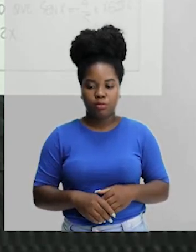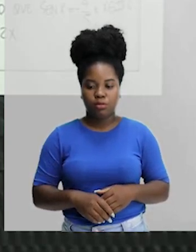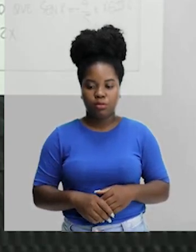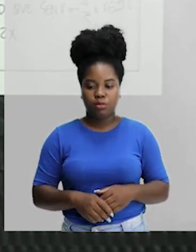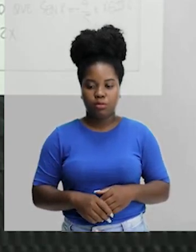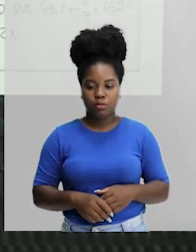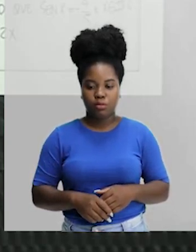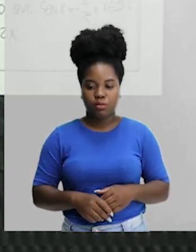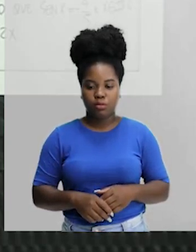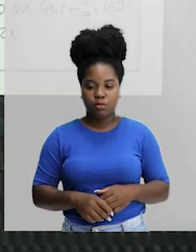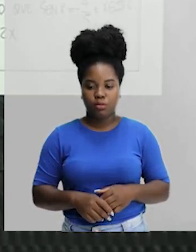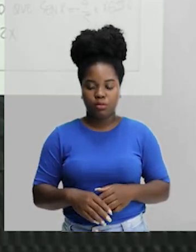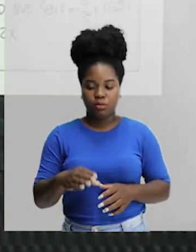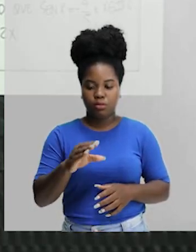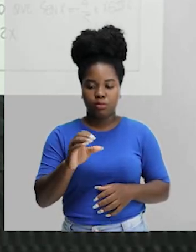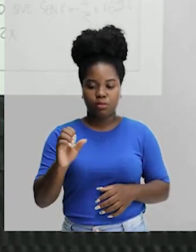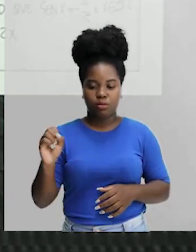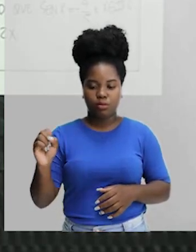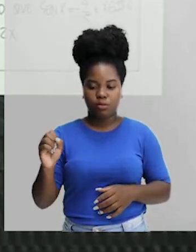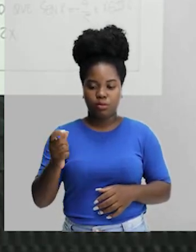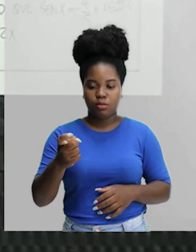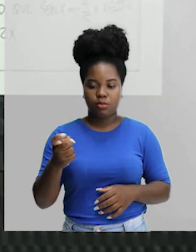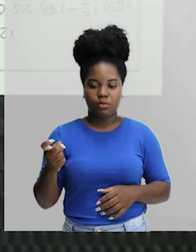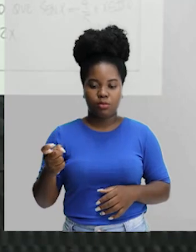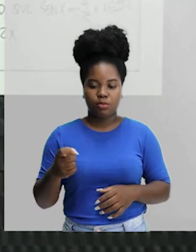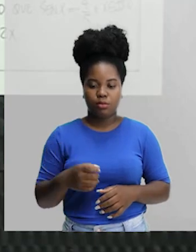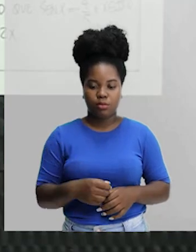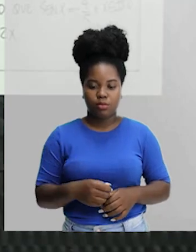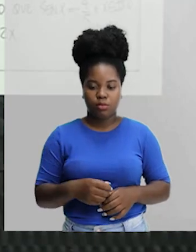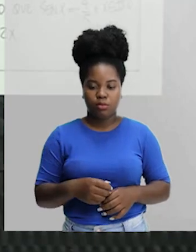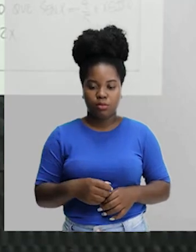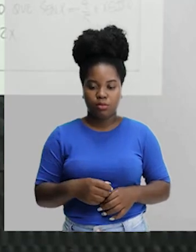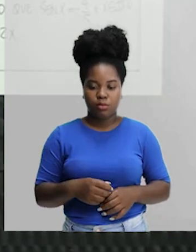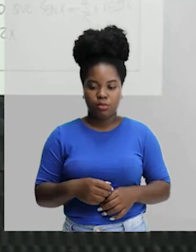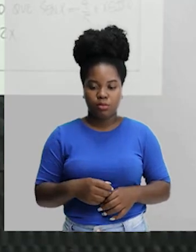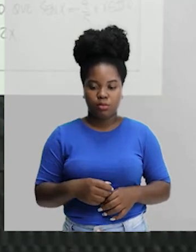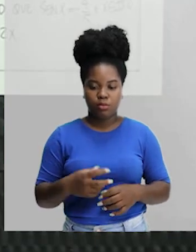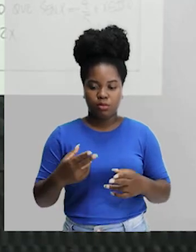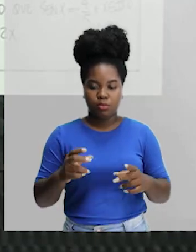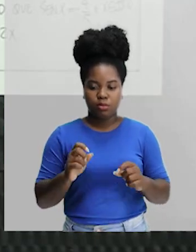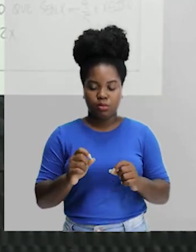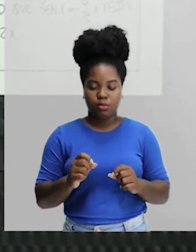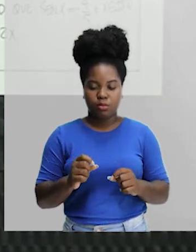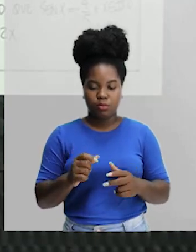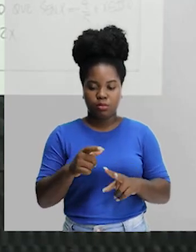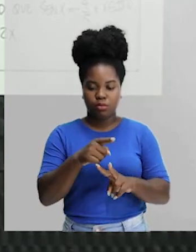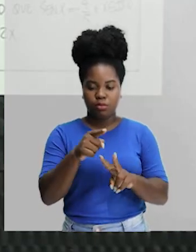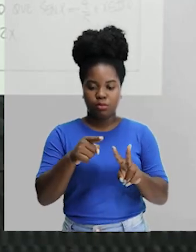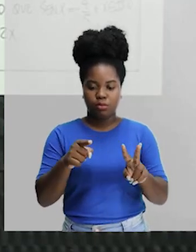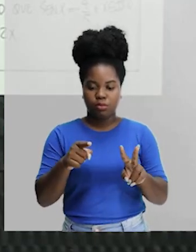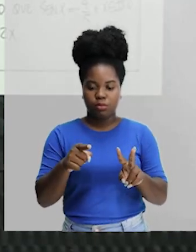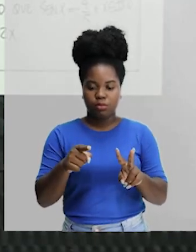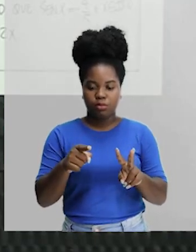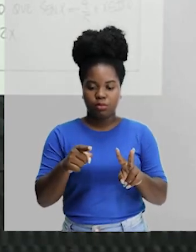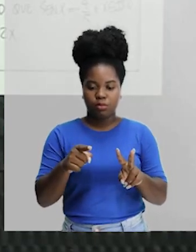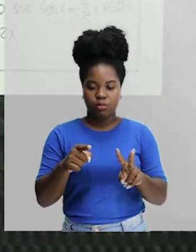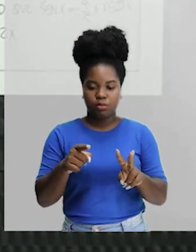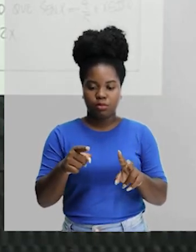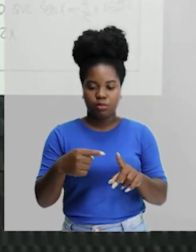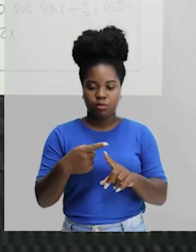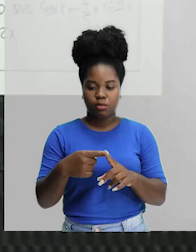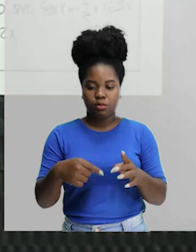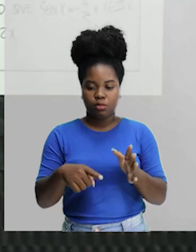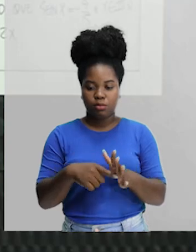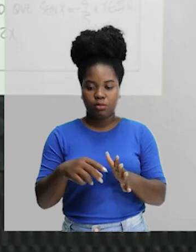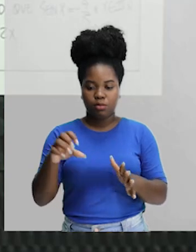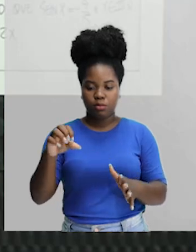Certo? E o cosseno de x vai ser igual a raiz quadrada, mais ou menos a